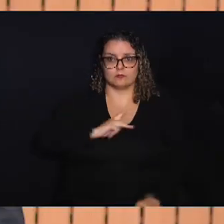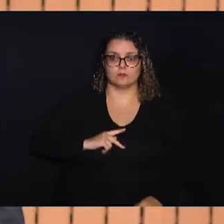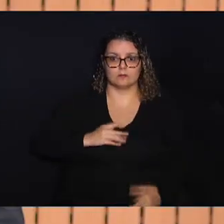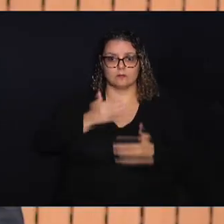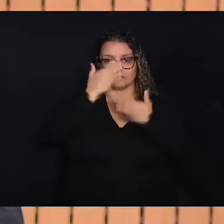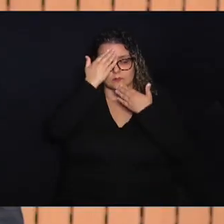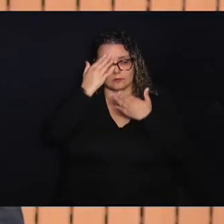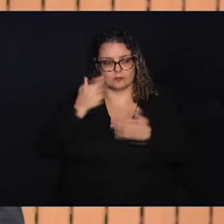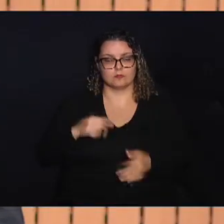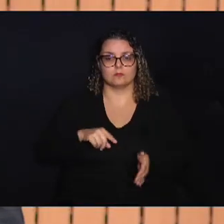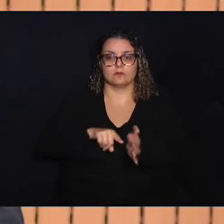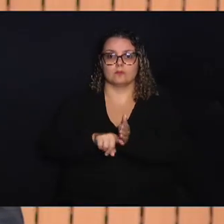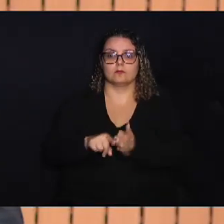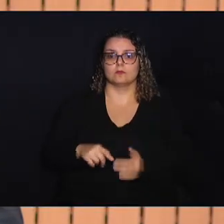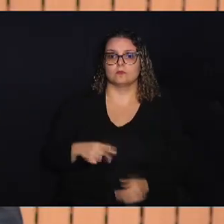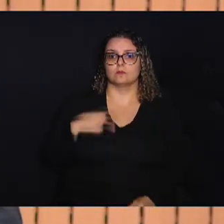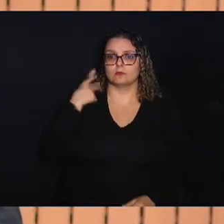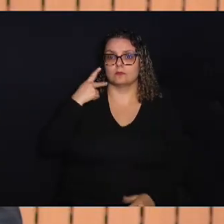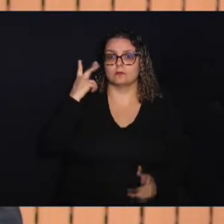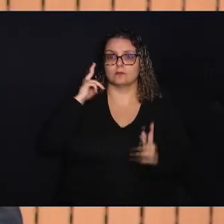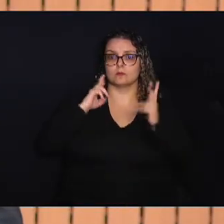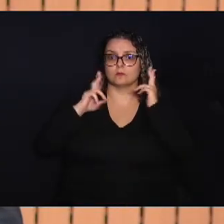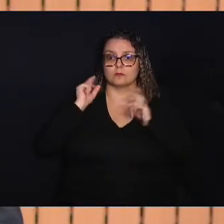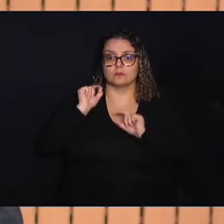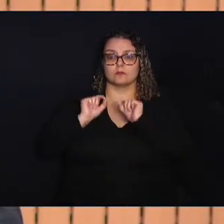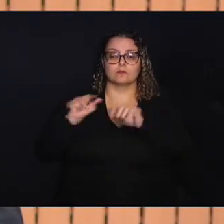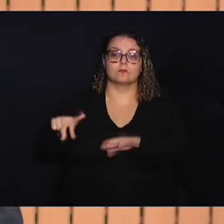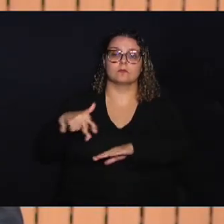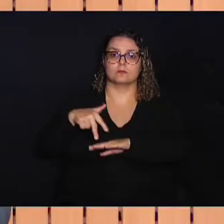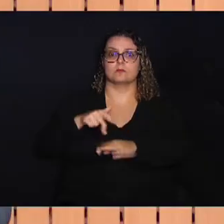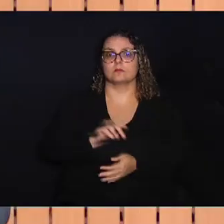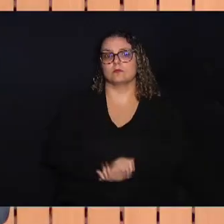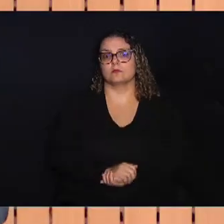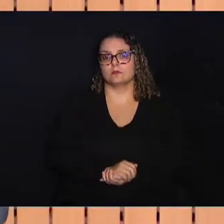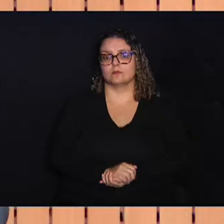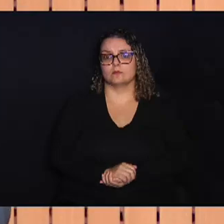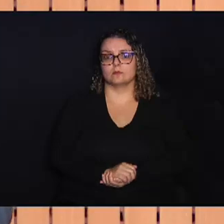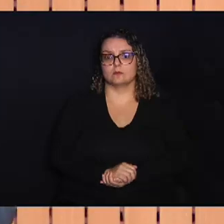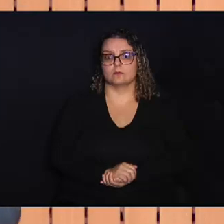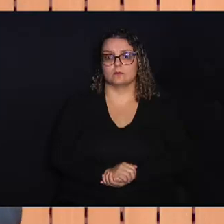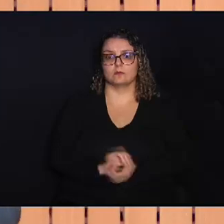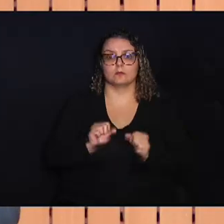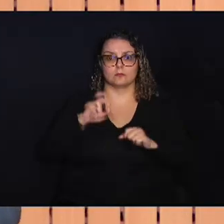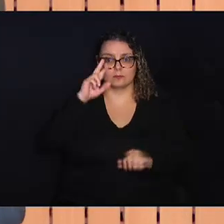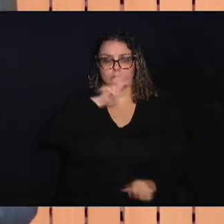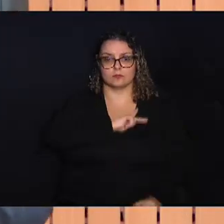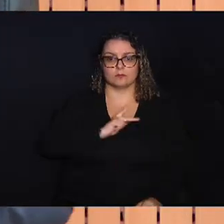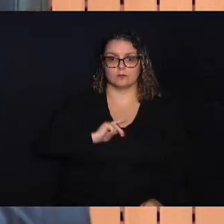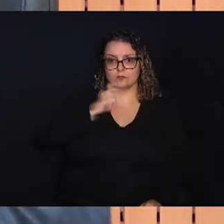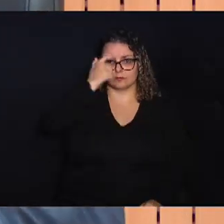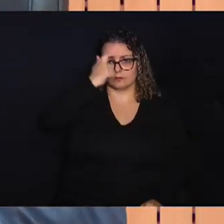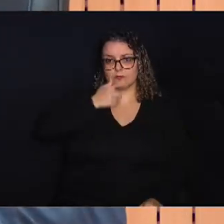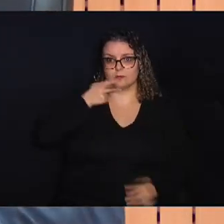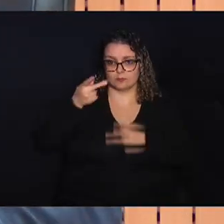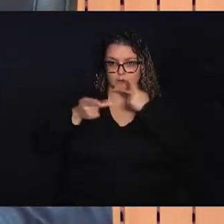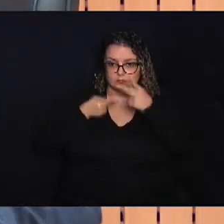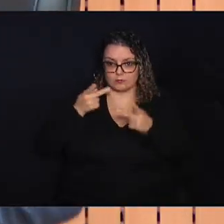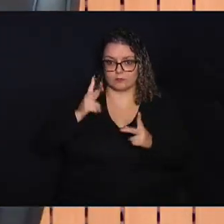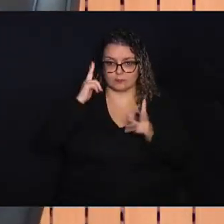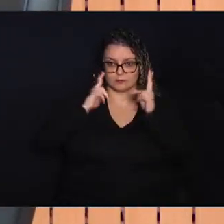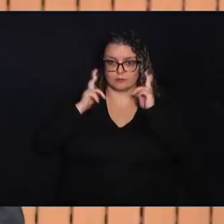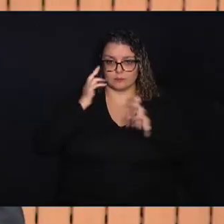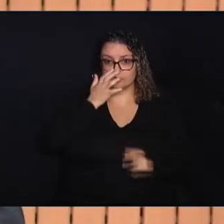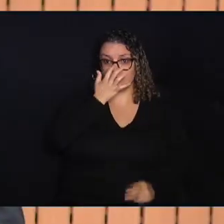vereador. Pergunto ao vereador Edivaldo Cabelo, qual o próximo vereador inscrito? Sim, senhor presidente, esse vereador que vos fala, Edivaldo